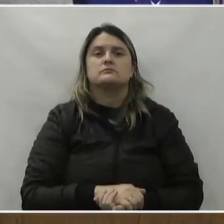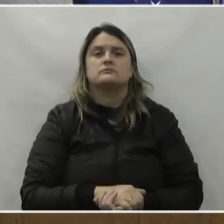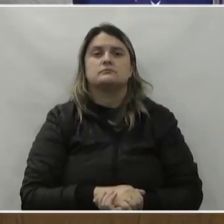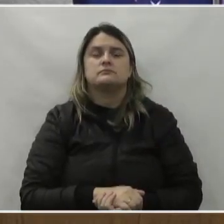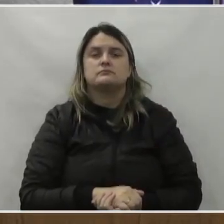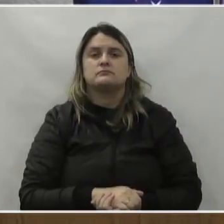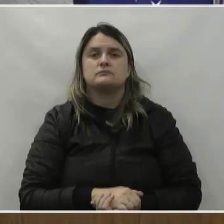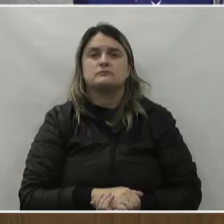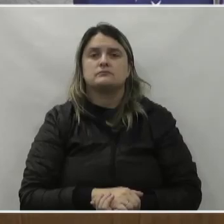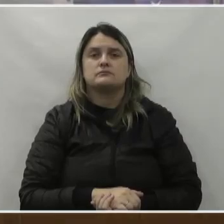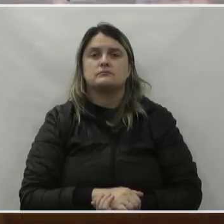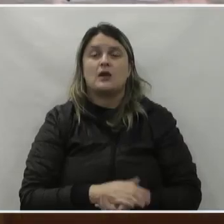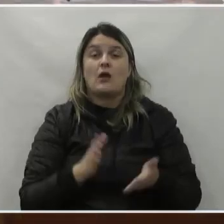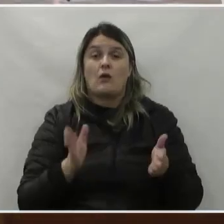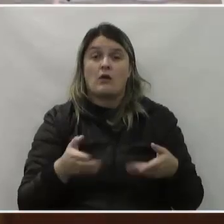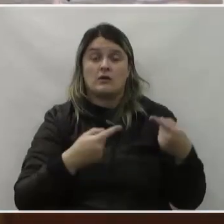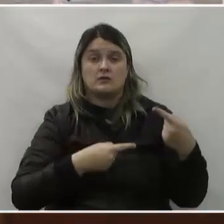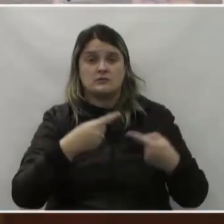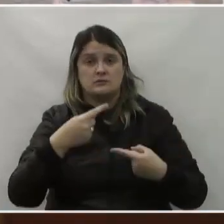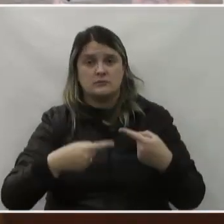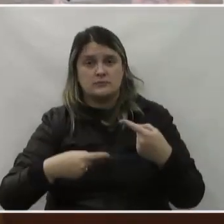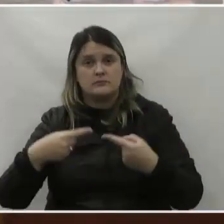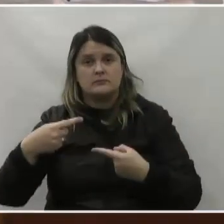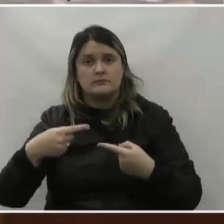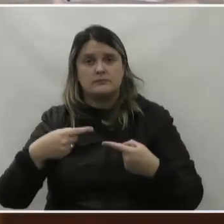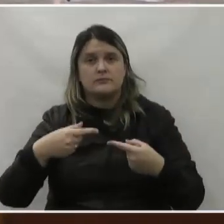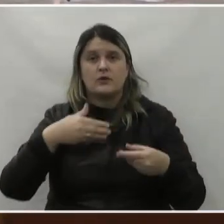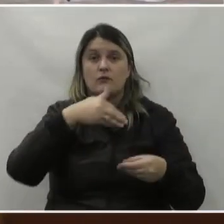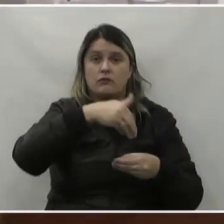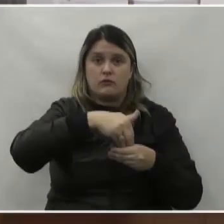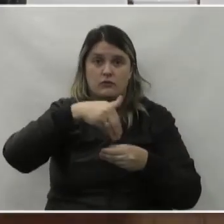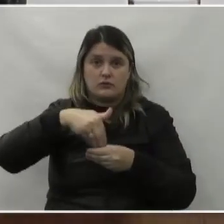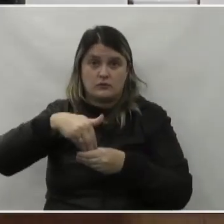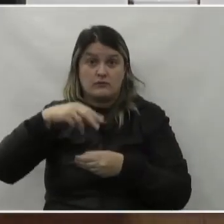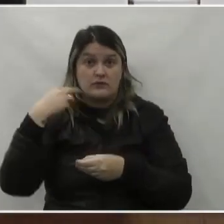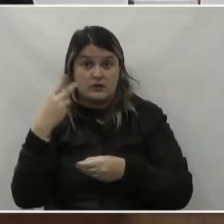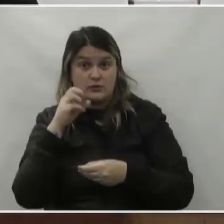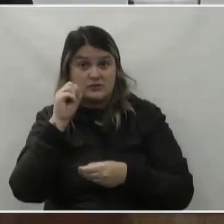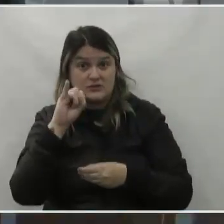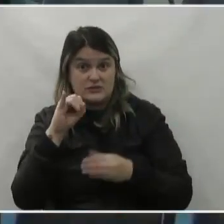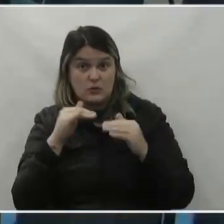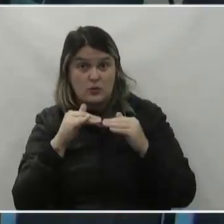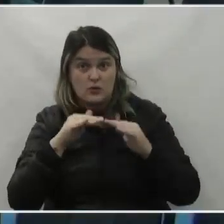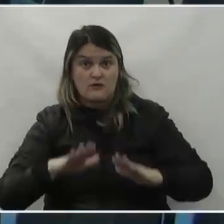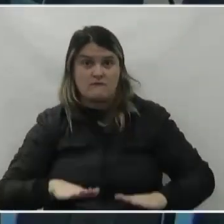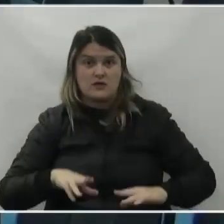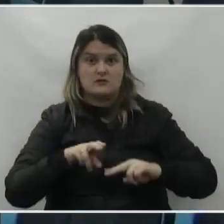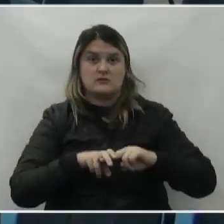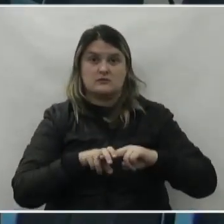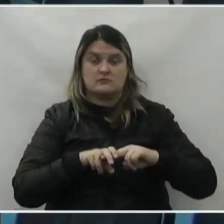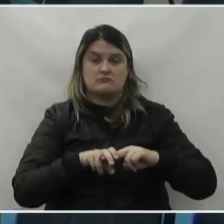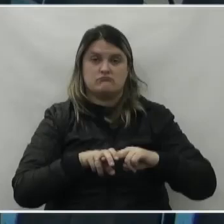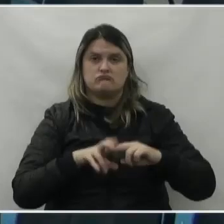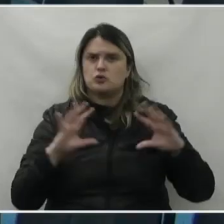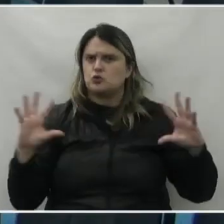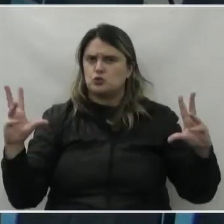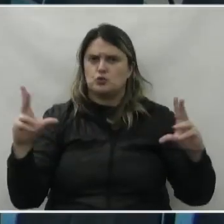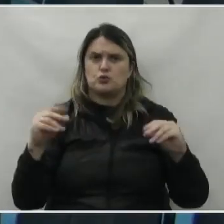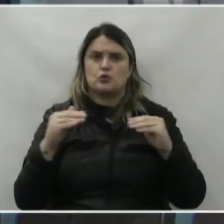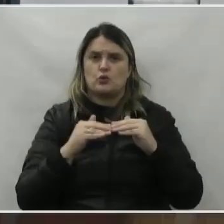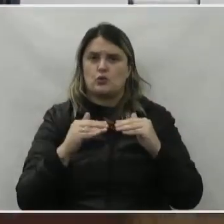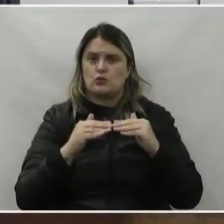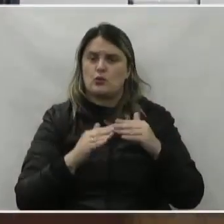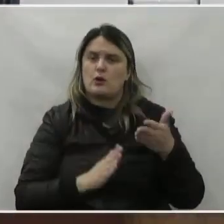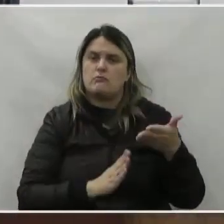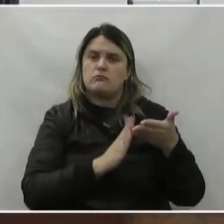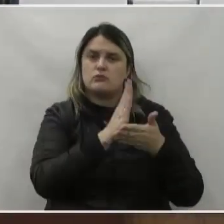regimentais. É o parecer. Em discussão? Em votação, senhores vereadores que aprovam, permaneçam como estão.